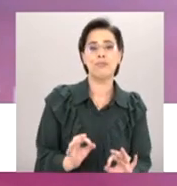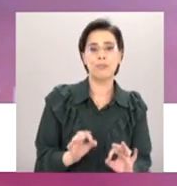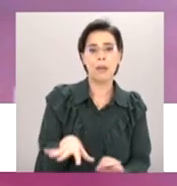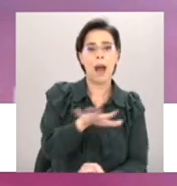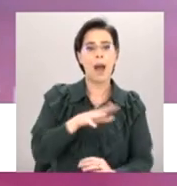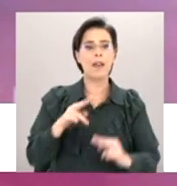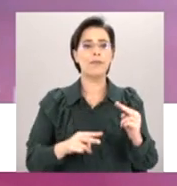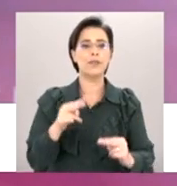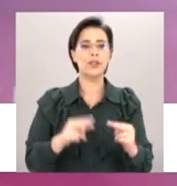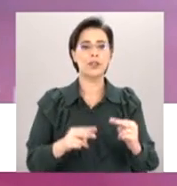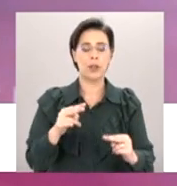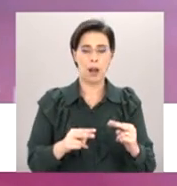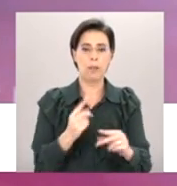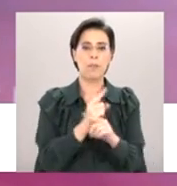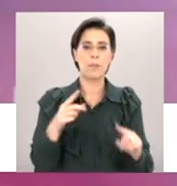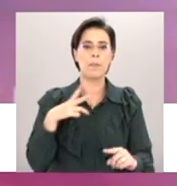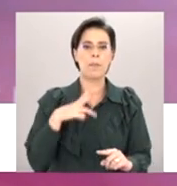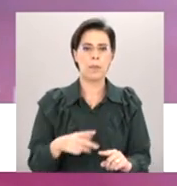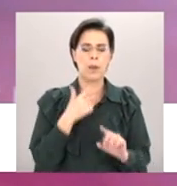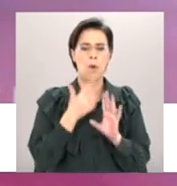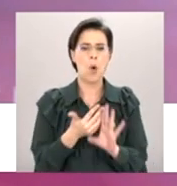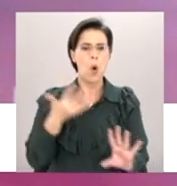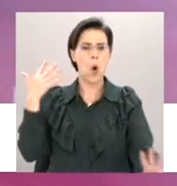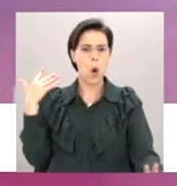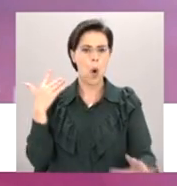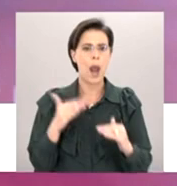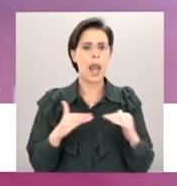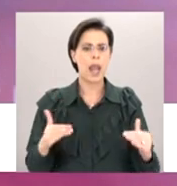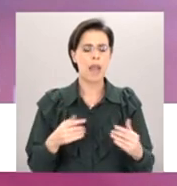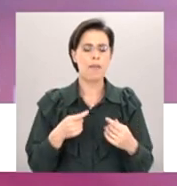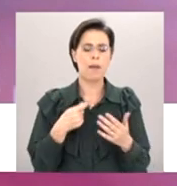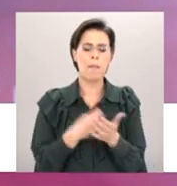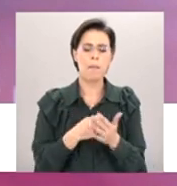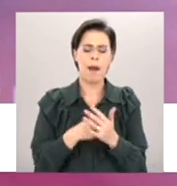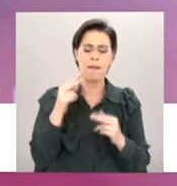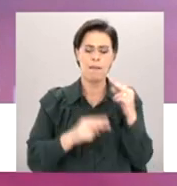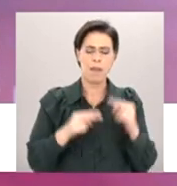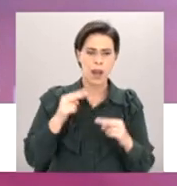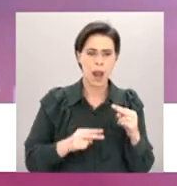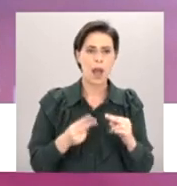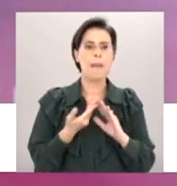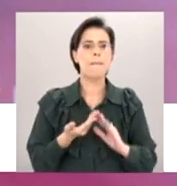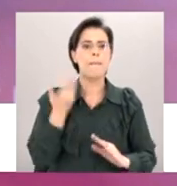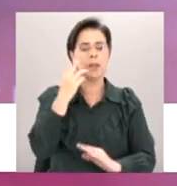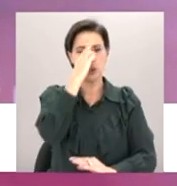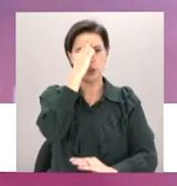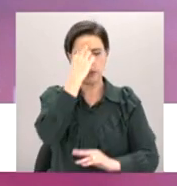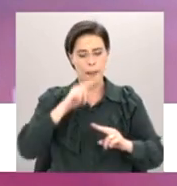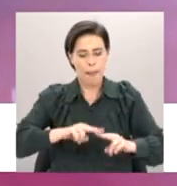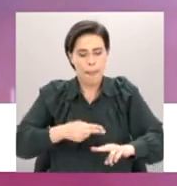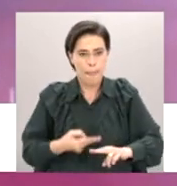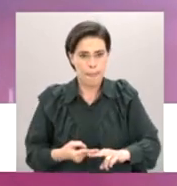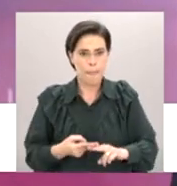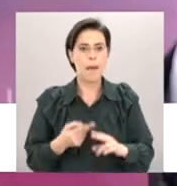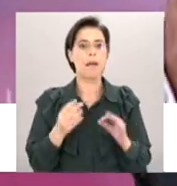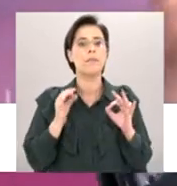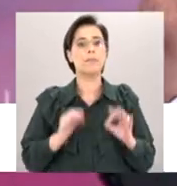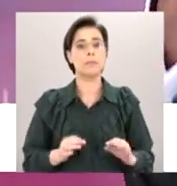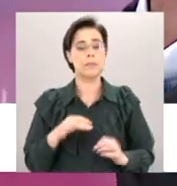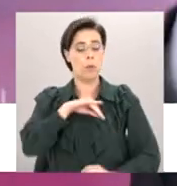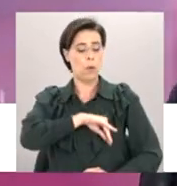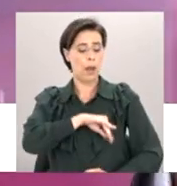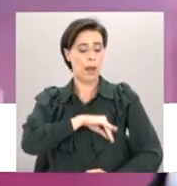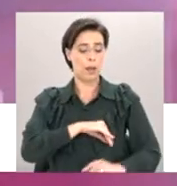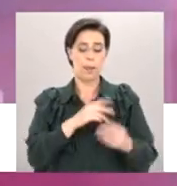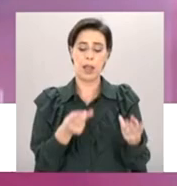na área fiscal porque lá demasiado tempo tem um nível de carga fiscal eo nível e induz o período esforço fiscal que reflete no fundo o